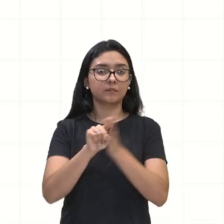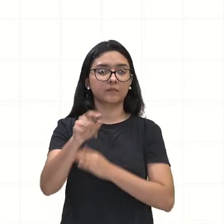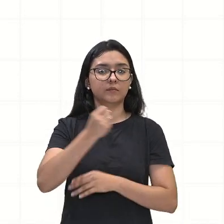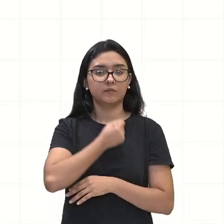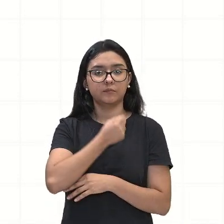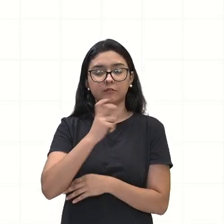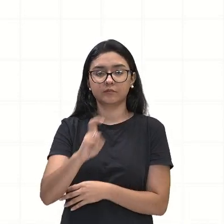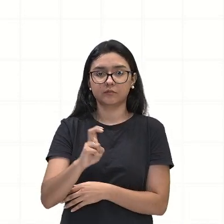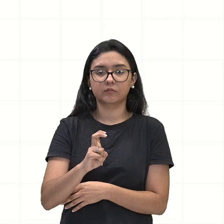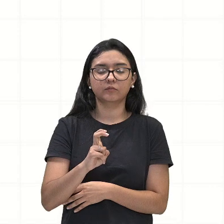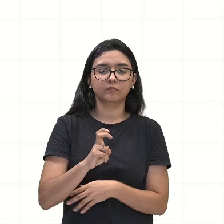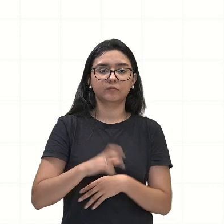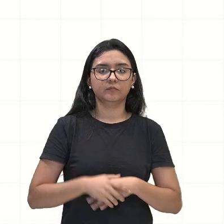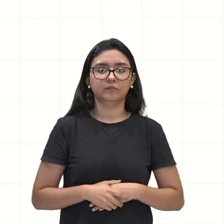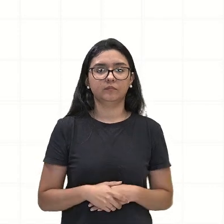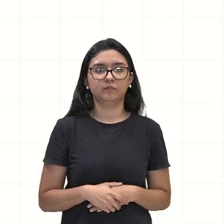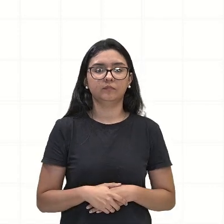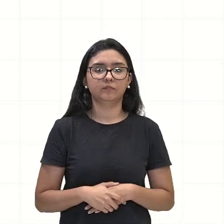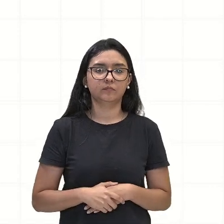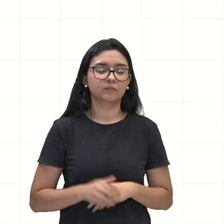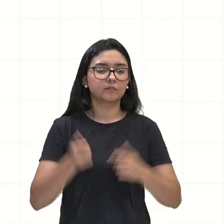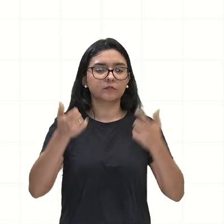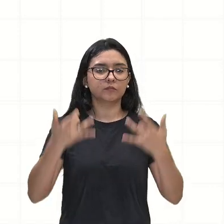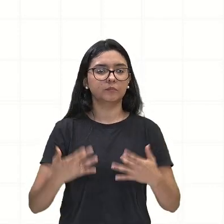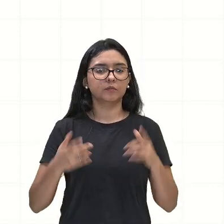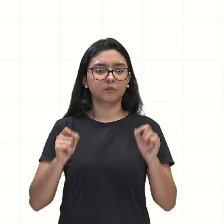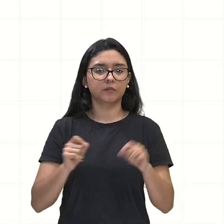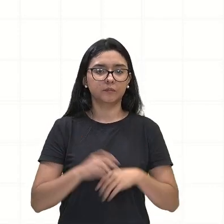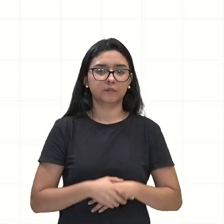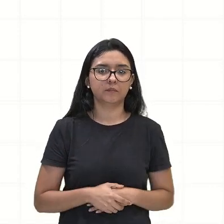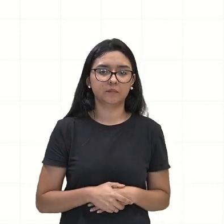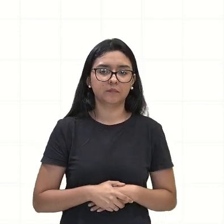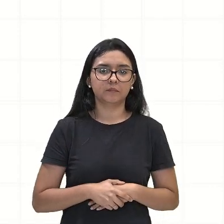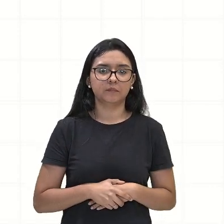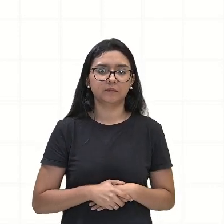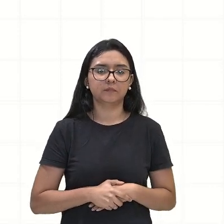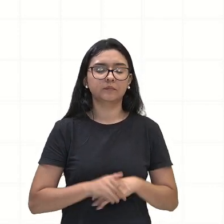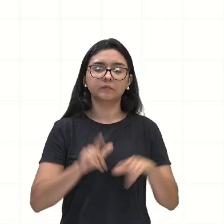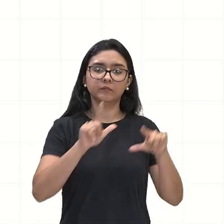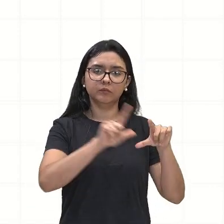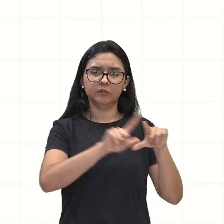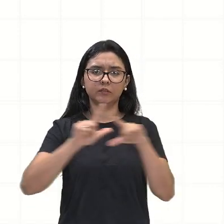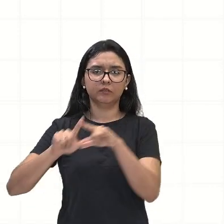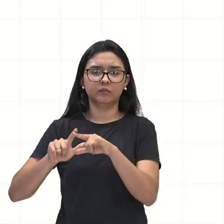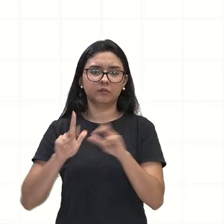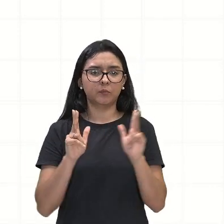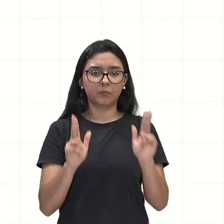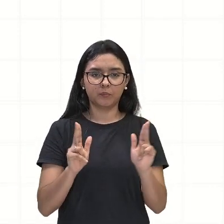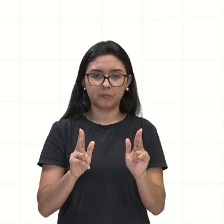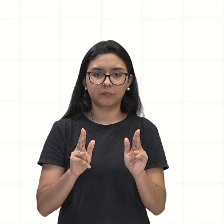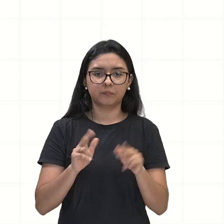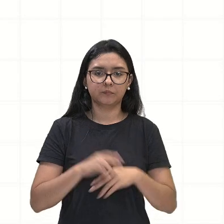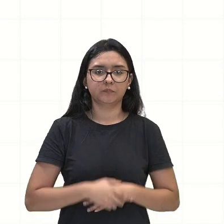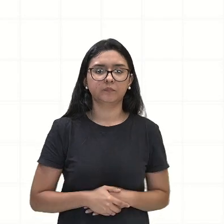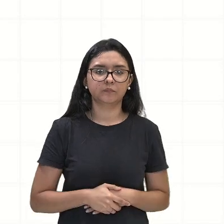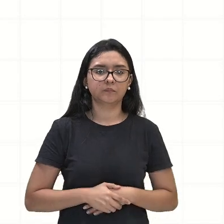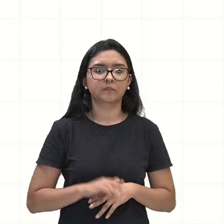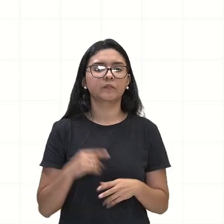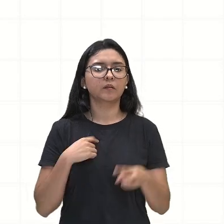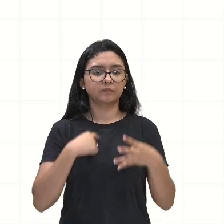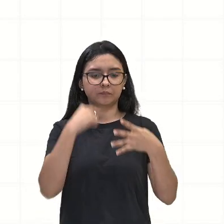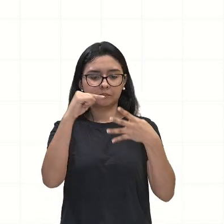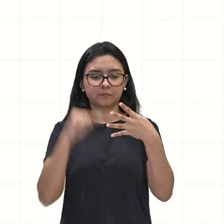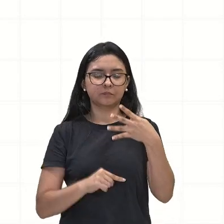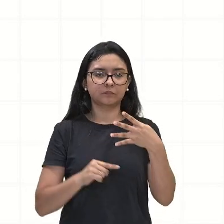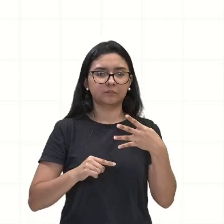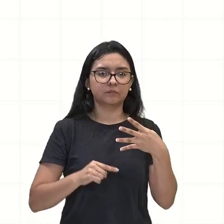número 5. Ele fala o seguinte: sobre a semelhança de triângulos, julgue as afirmativas a